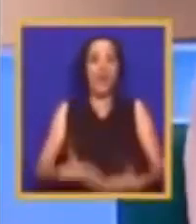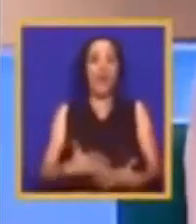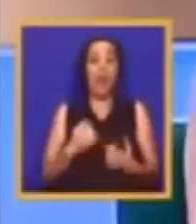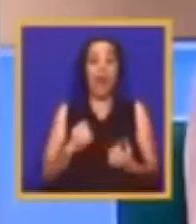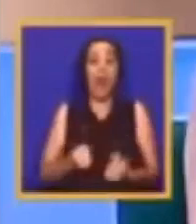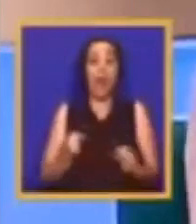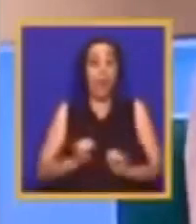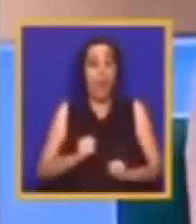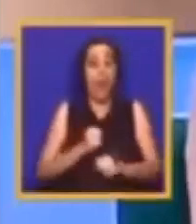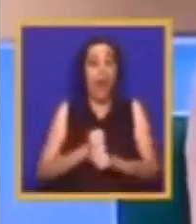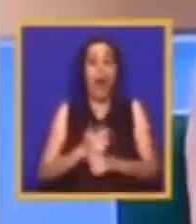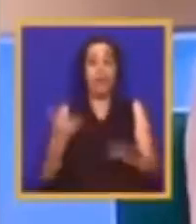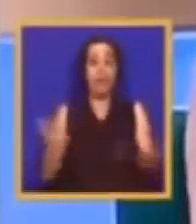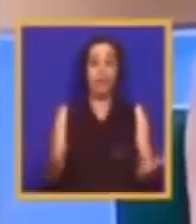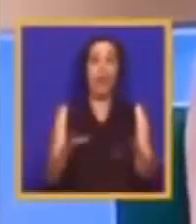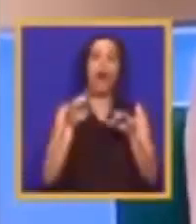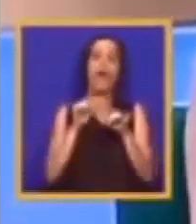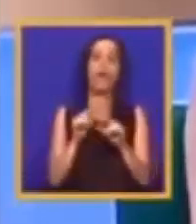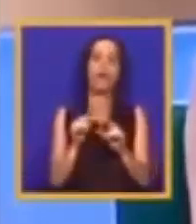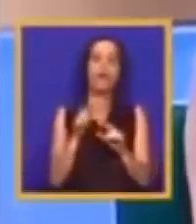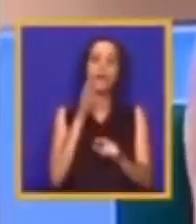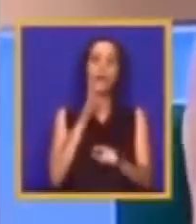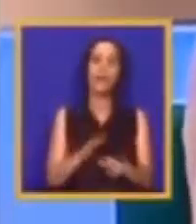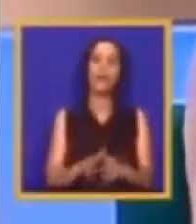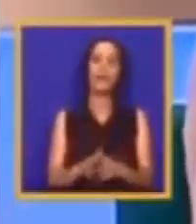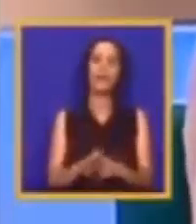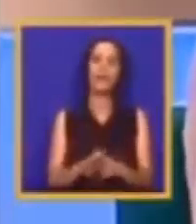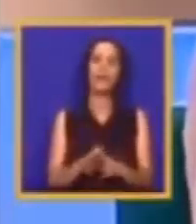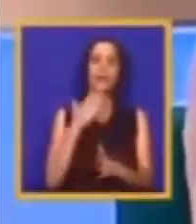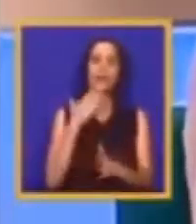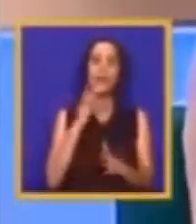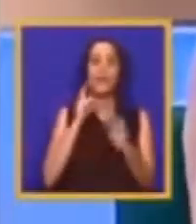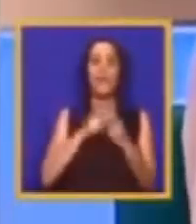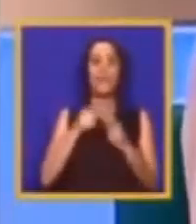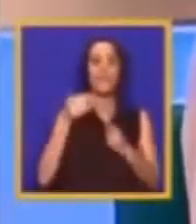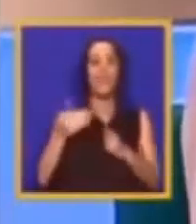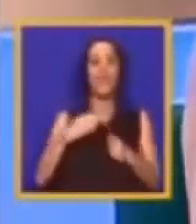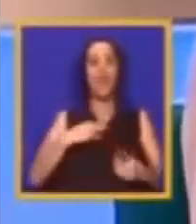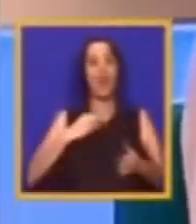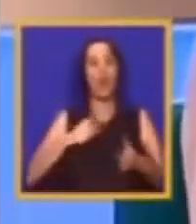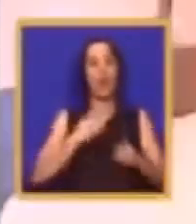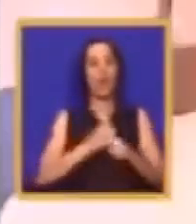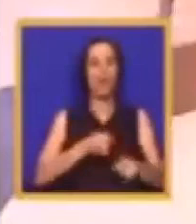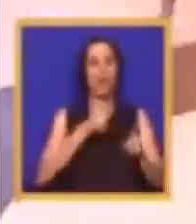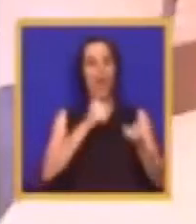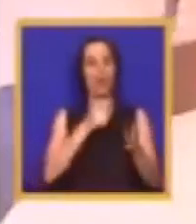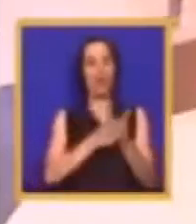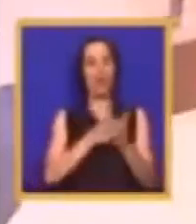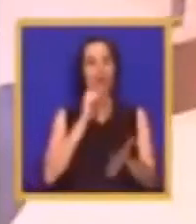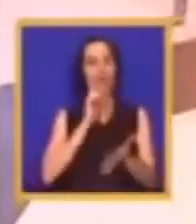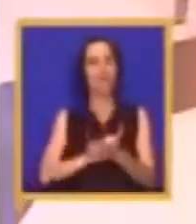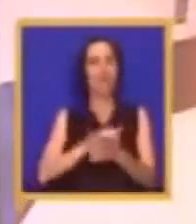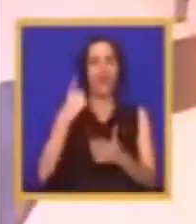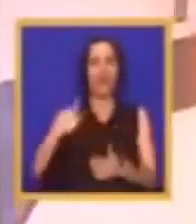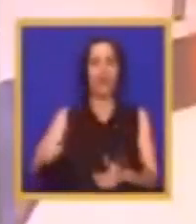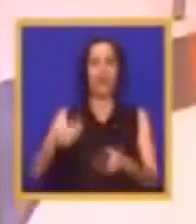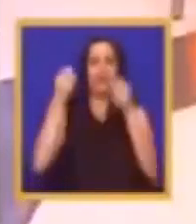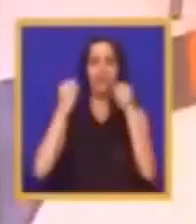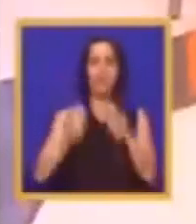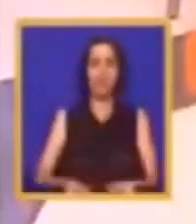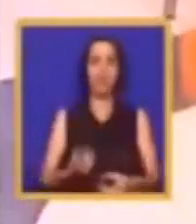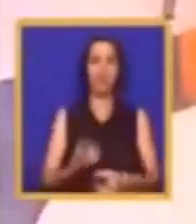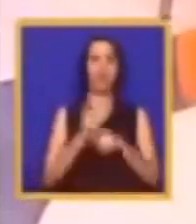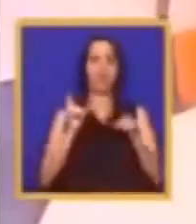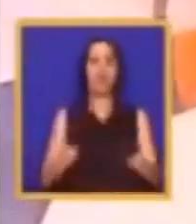se faz. Então, mas ali, por exemplo, estava a dizer que pediu à sua vizinha para lhe lavar a roupa e que ela disse, então a sua mulher tinha aí máquinas tão